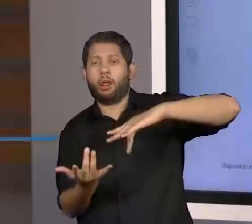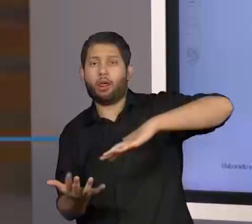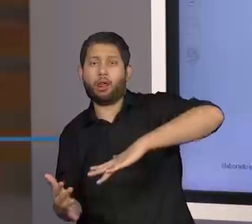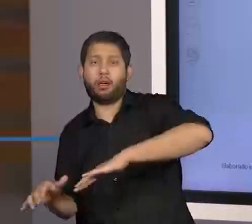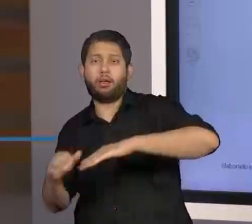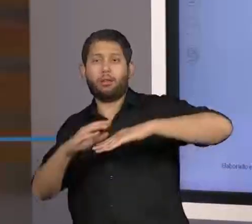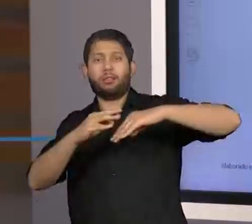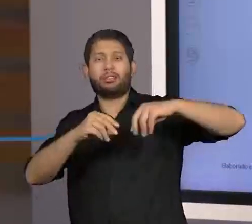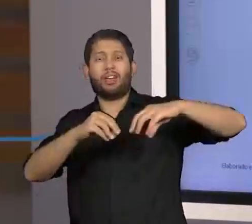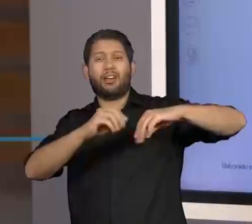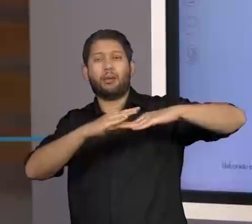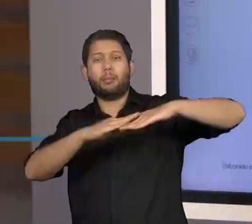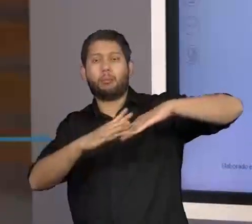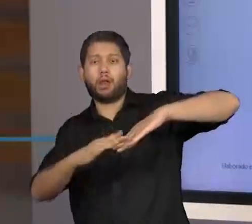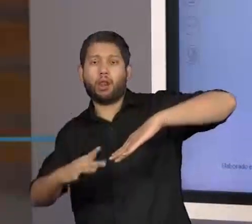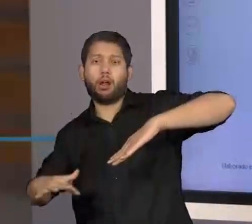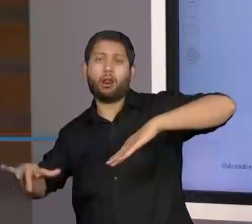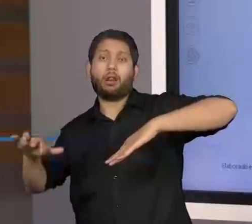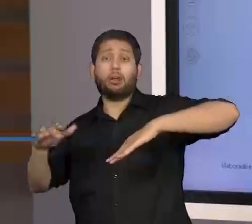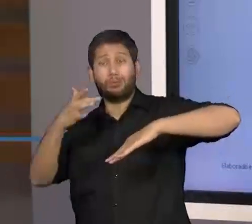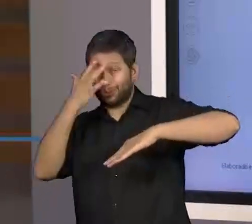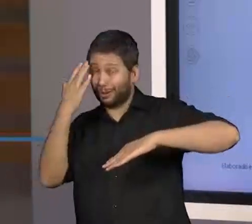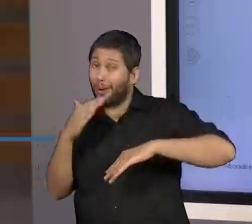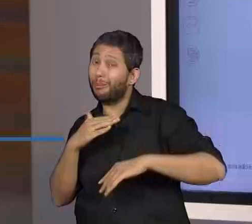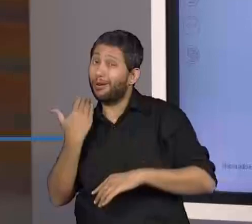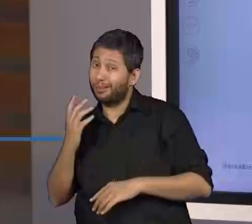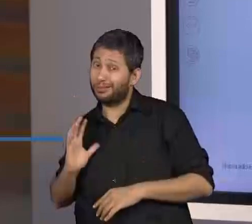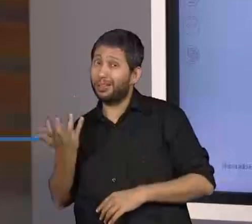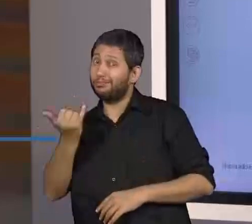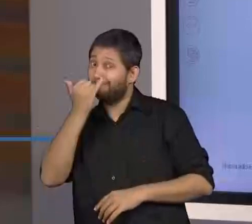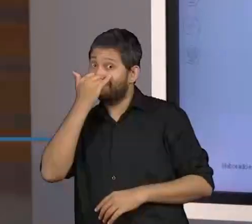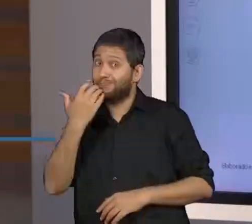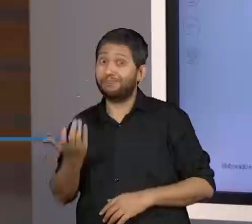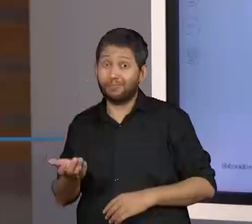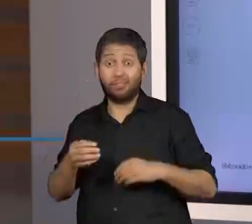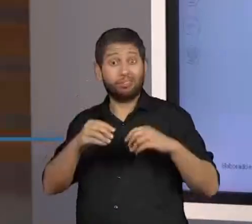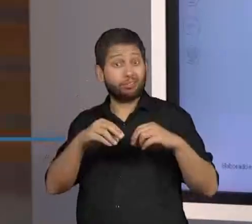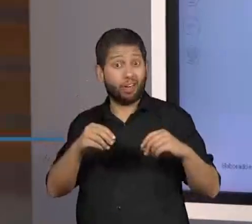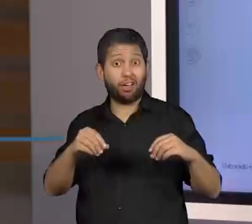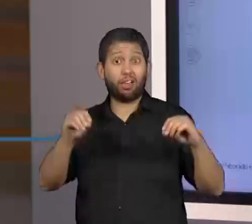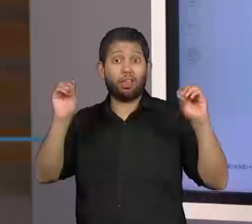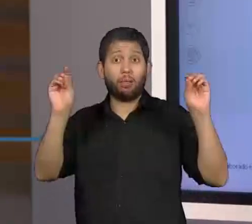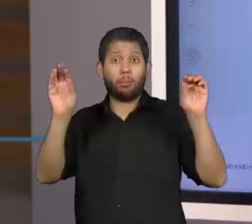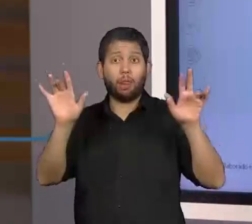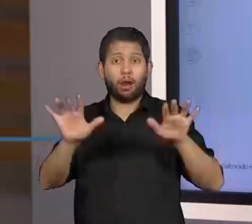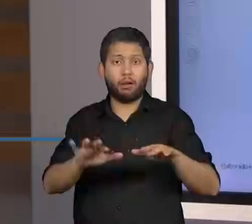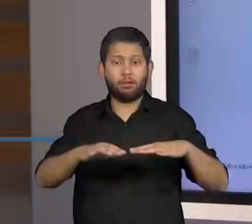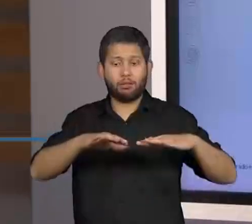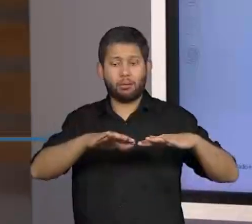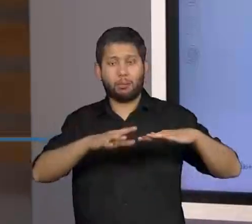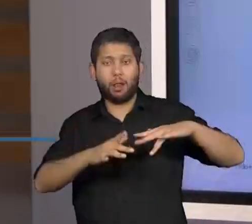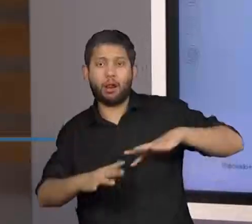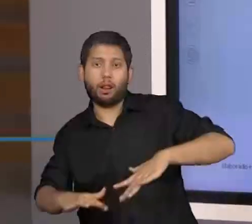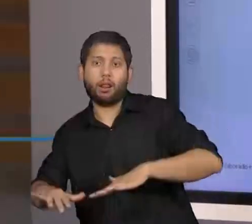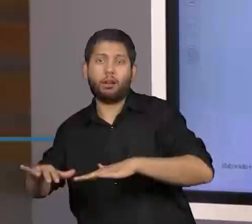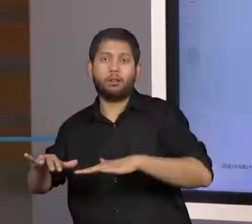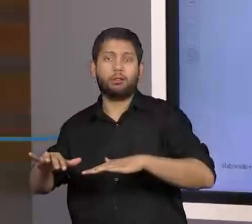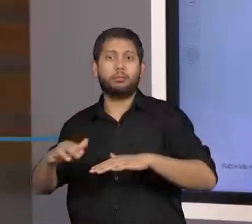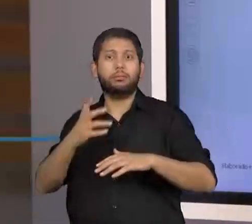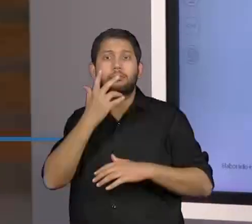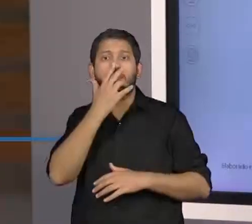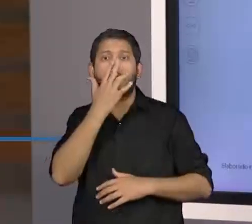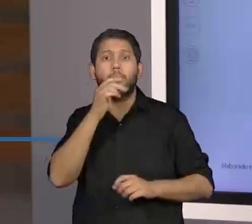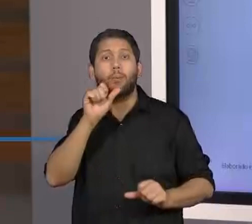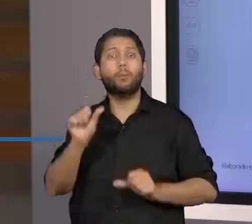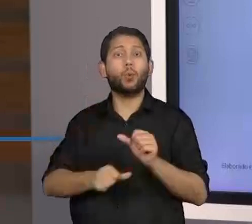nesses acidentes. Por meio da chuva, a chuva fez o desmoronamento da terra. Então a gente consegue perceber aí uma total